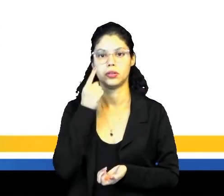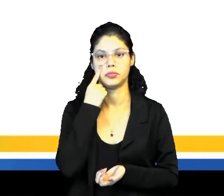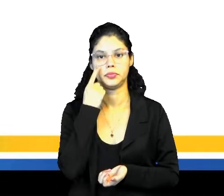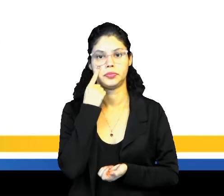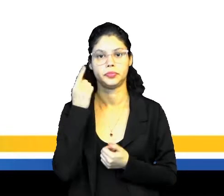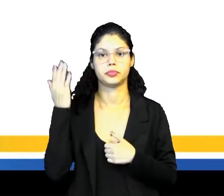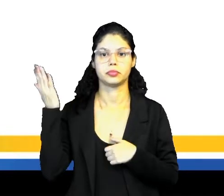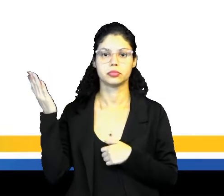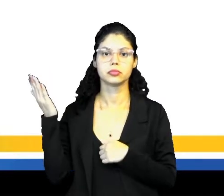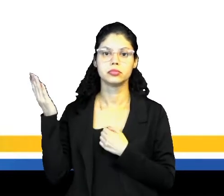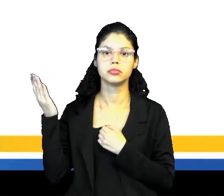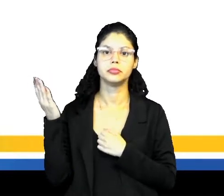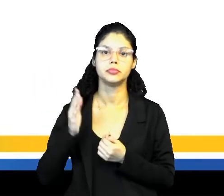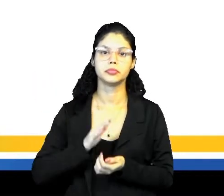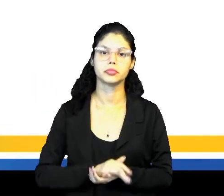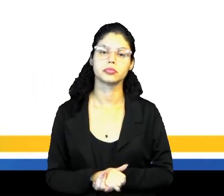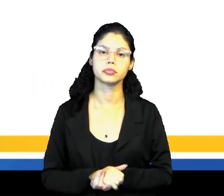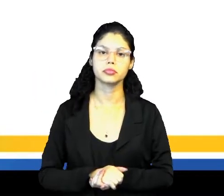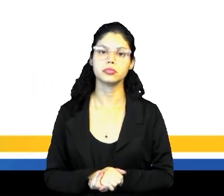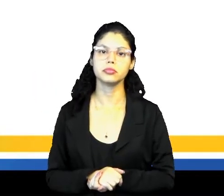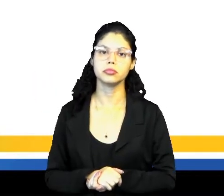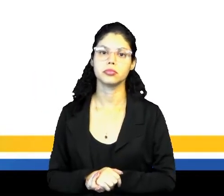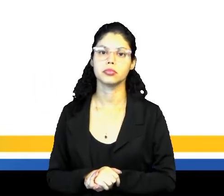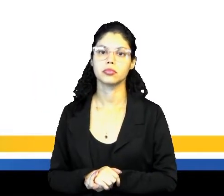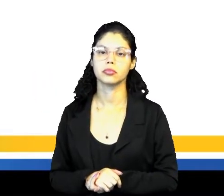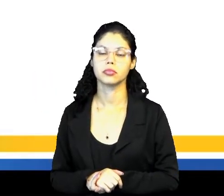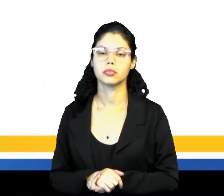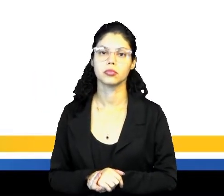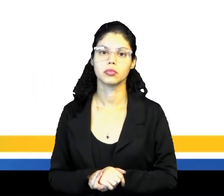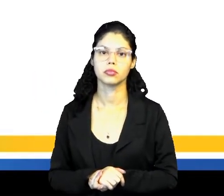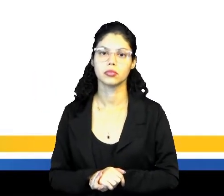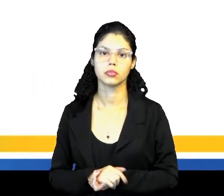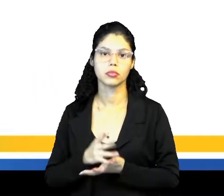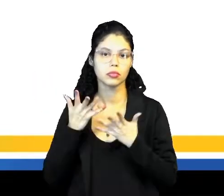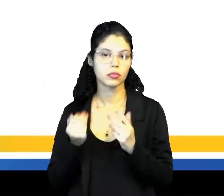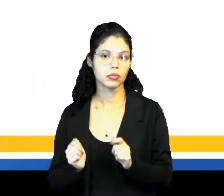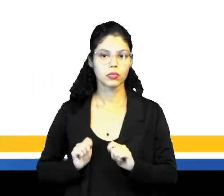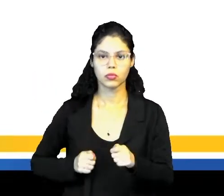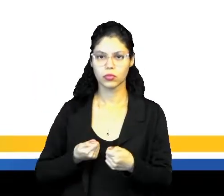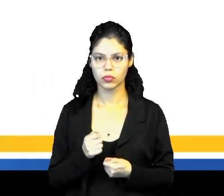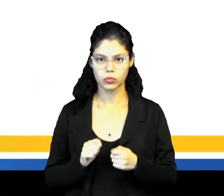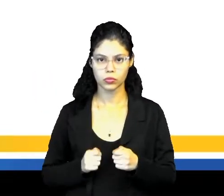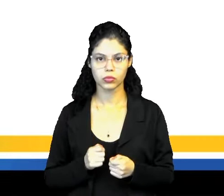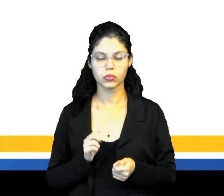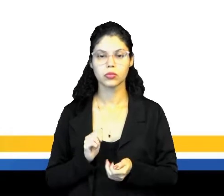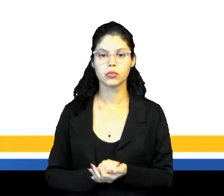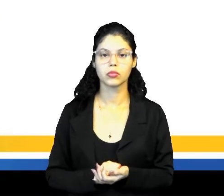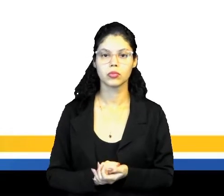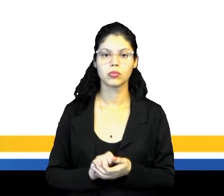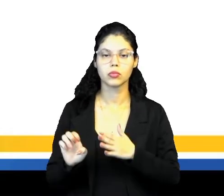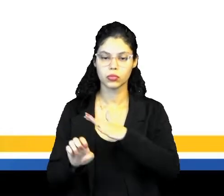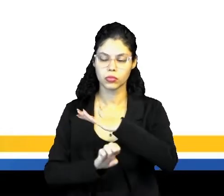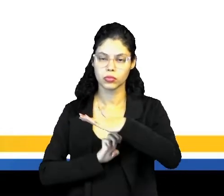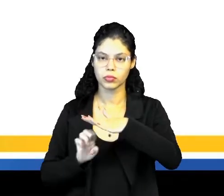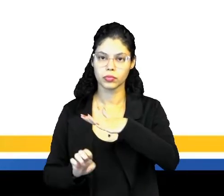ali, né, took over, ali para falar sobre assumir o controle da empresa,